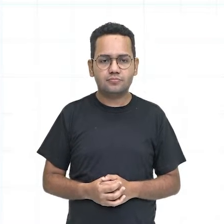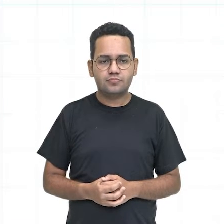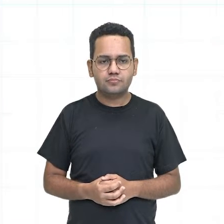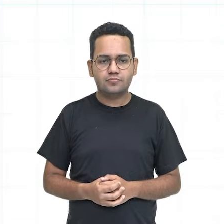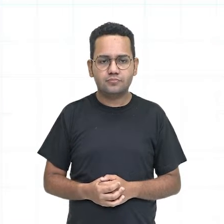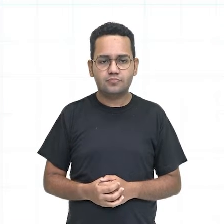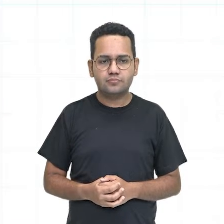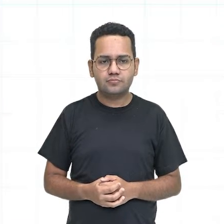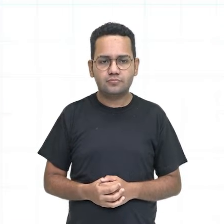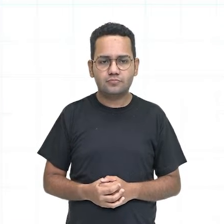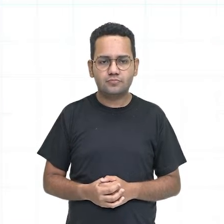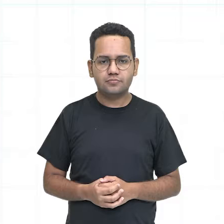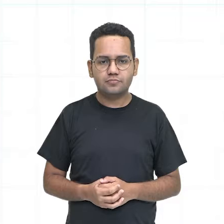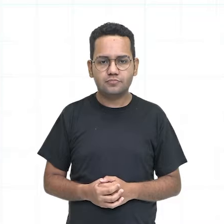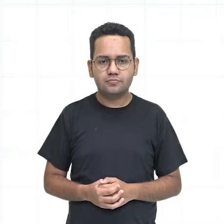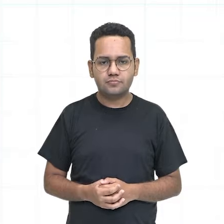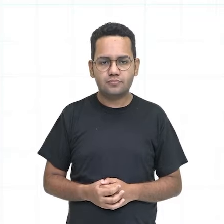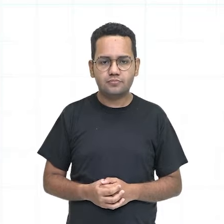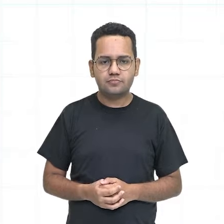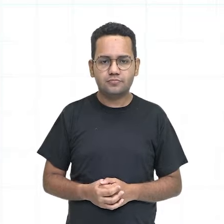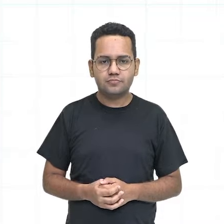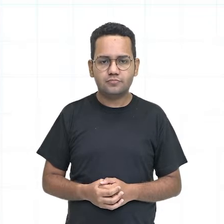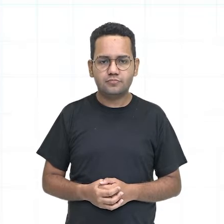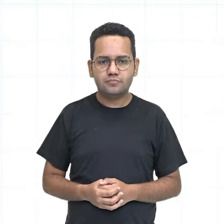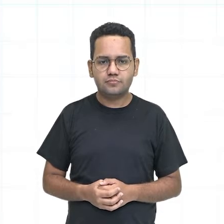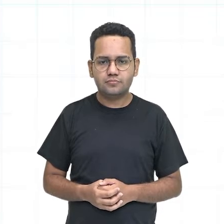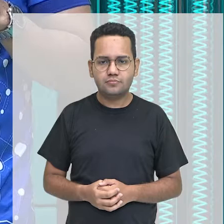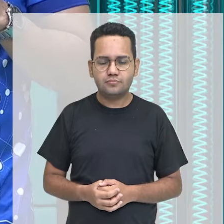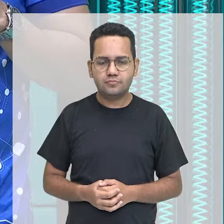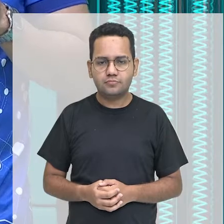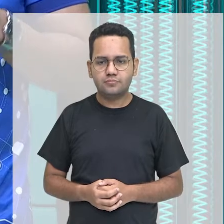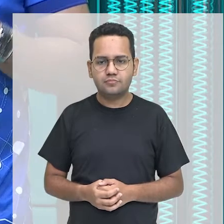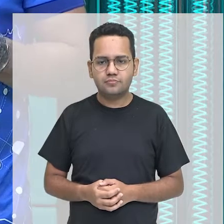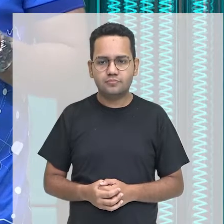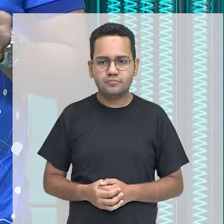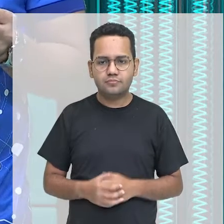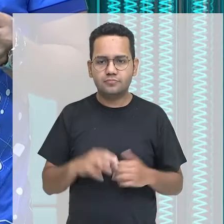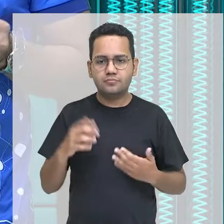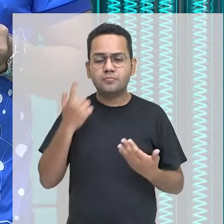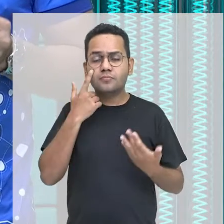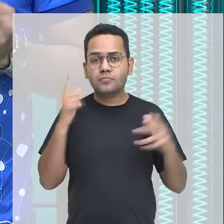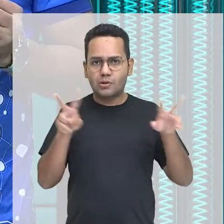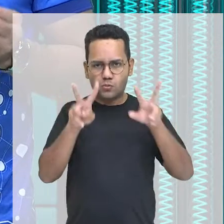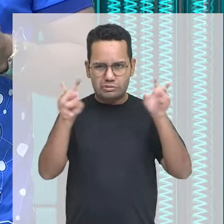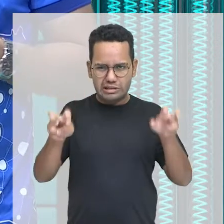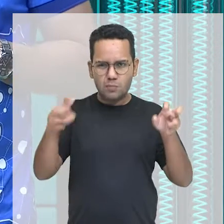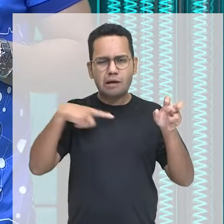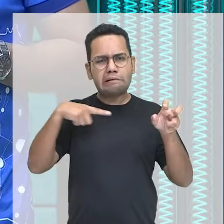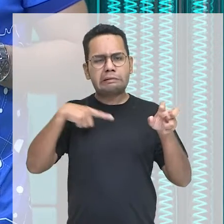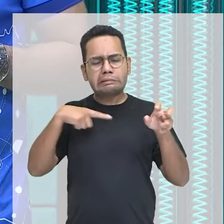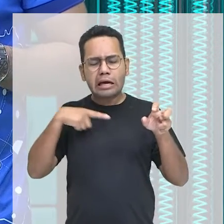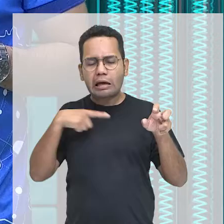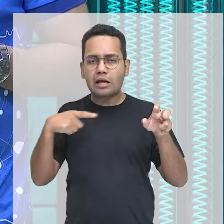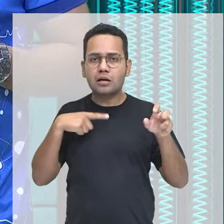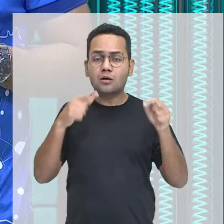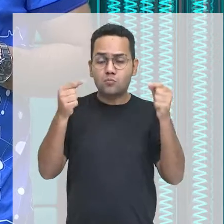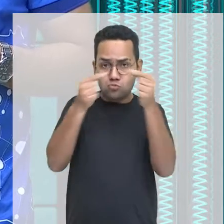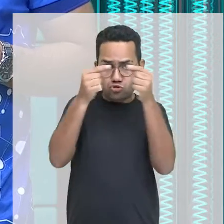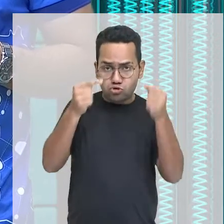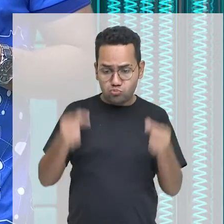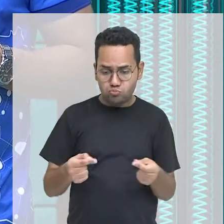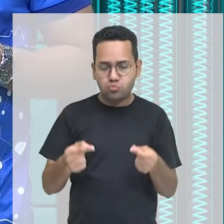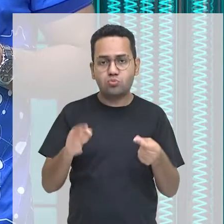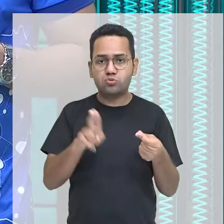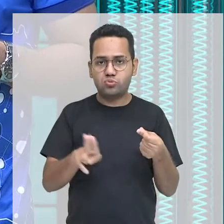né? Os verbos modais, eles têm classificações e eles têm situações em que nós